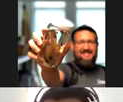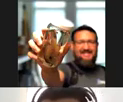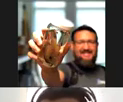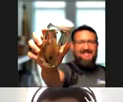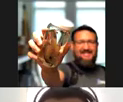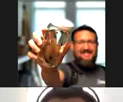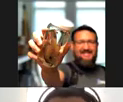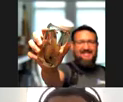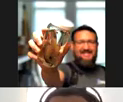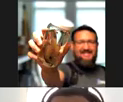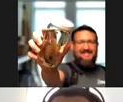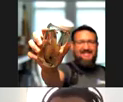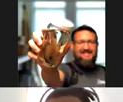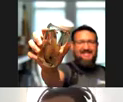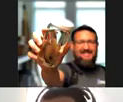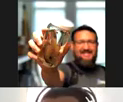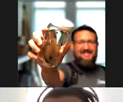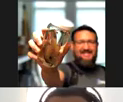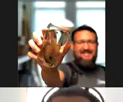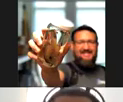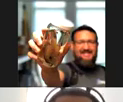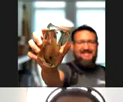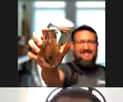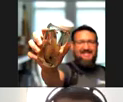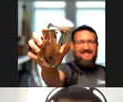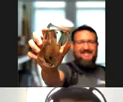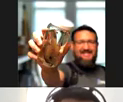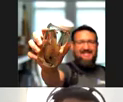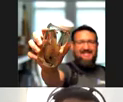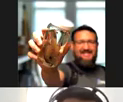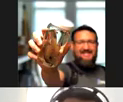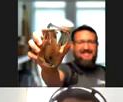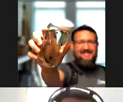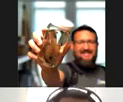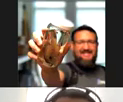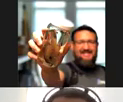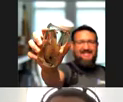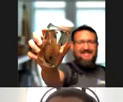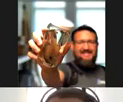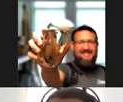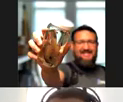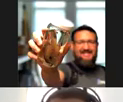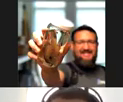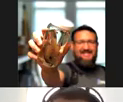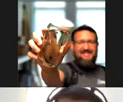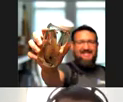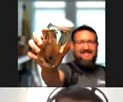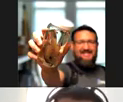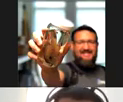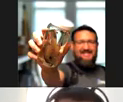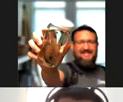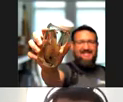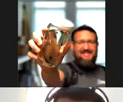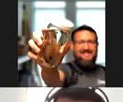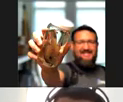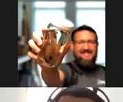ter nenhuma batida. Então, assim, que eu não vou ter problemas no carro, né? Então, nesse modelo mental de caminho até a universidade, só eu já estou assumindo